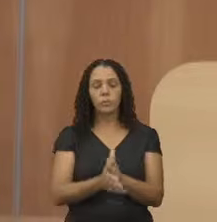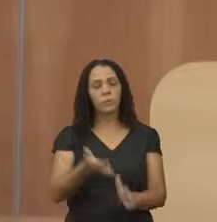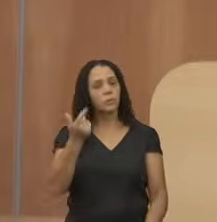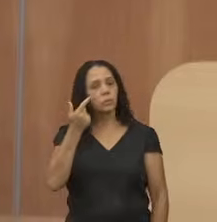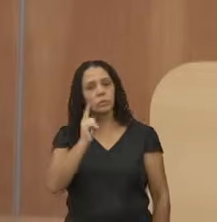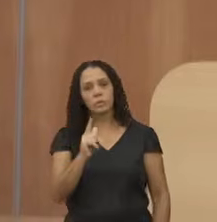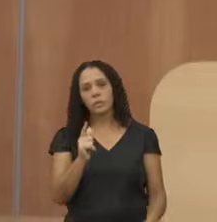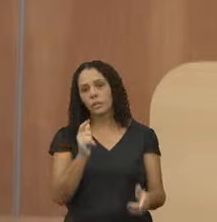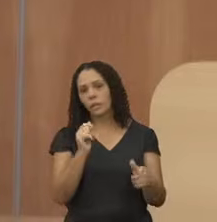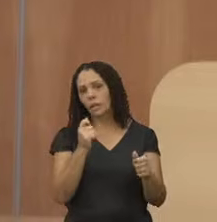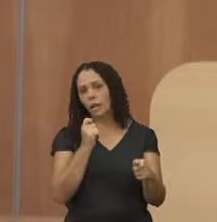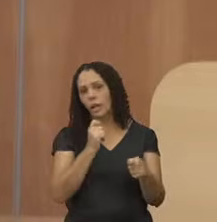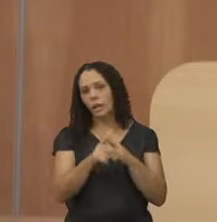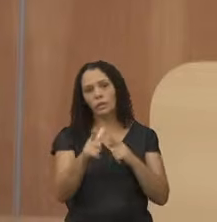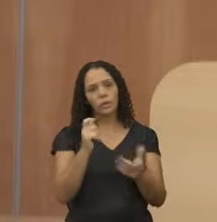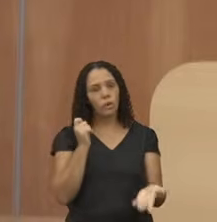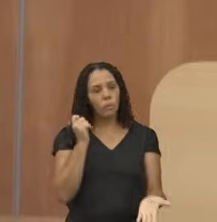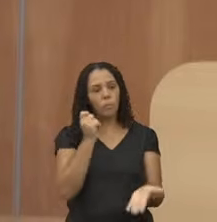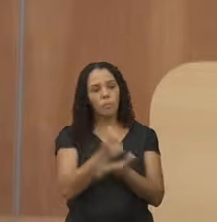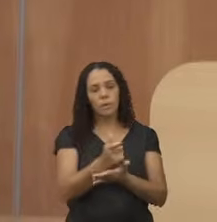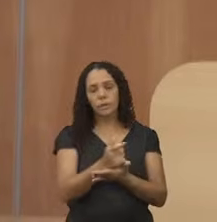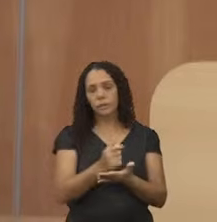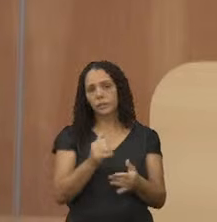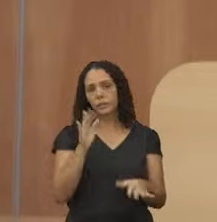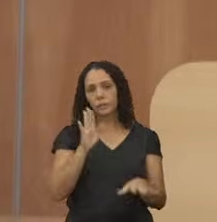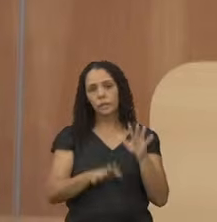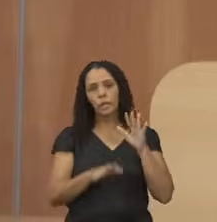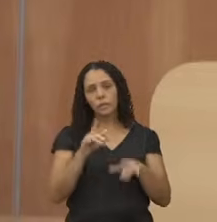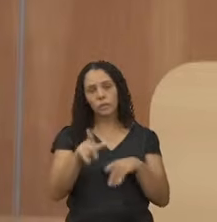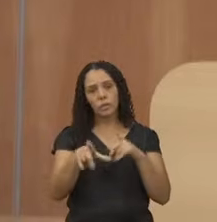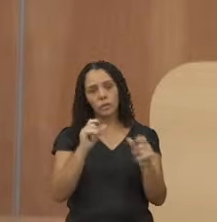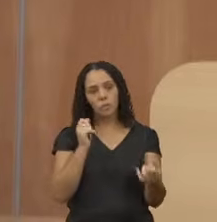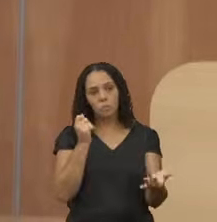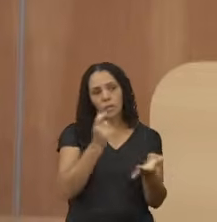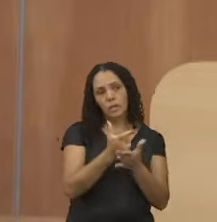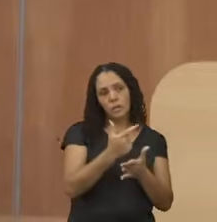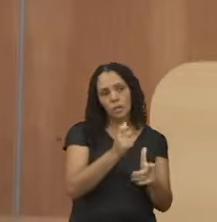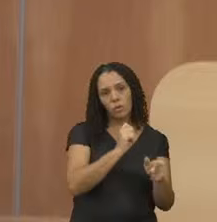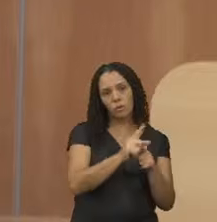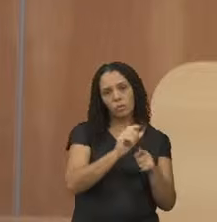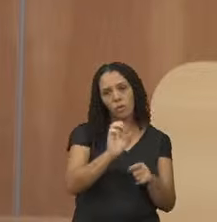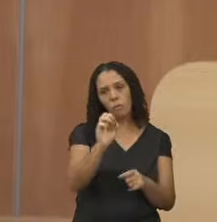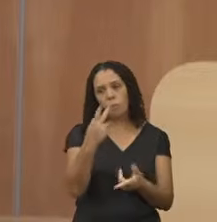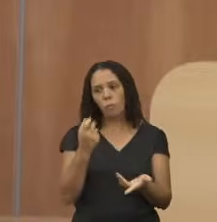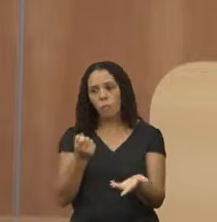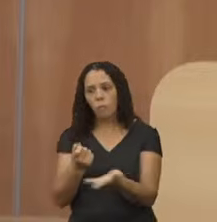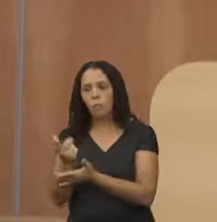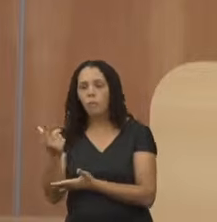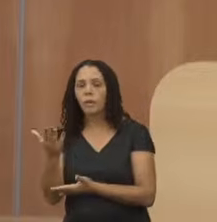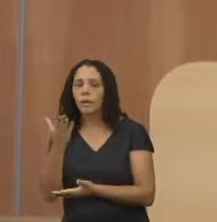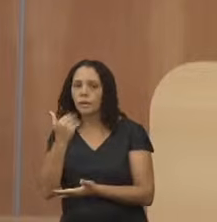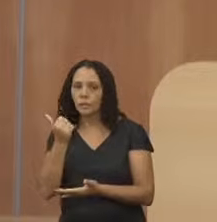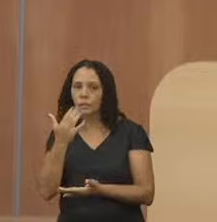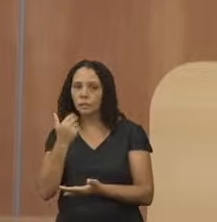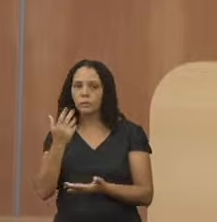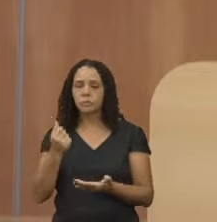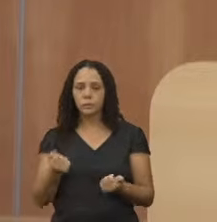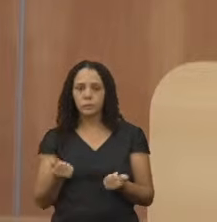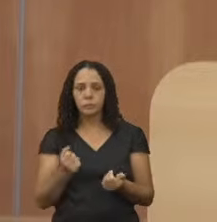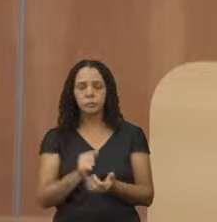o aluguel, a população que às vezes escolhe entre pagar o aluguel e colocar comida dentro de casa.